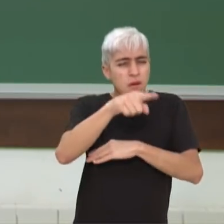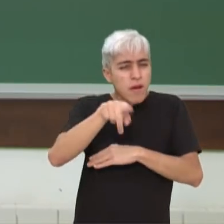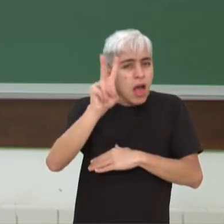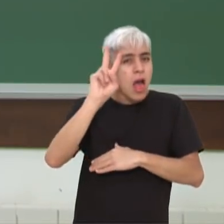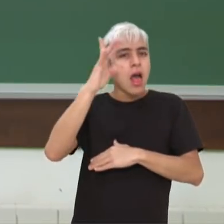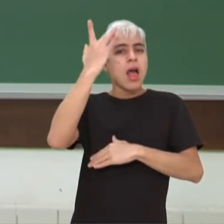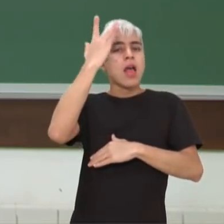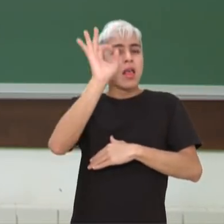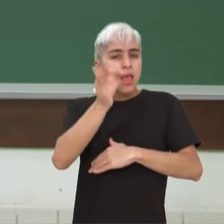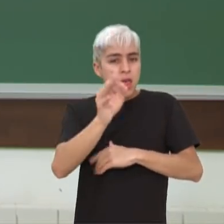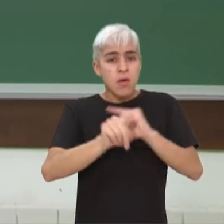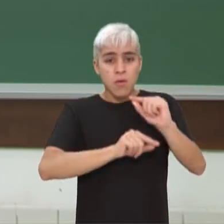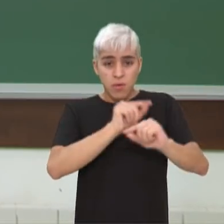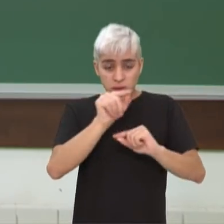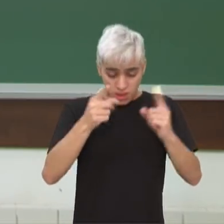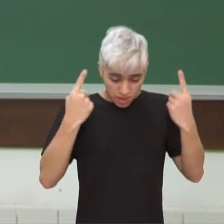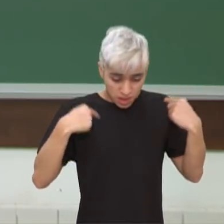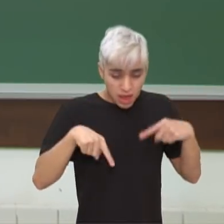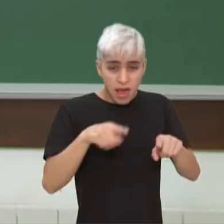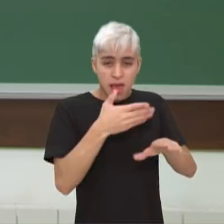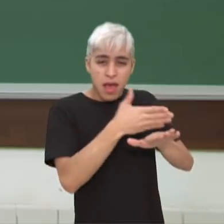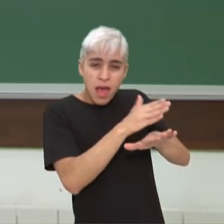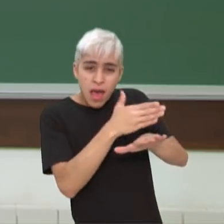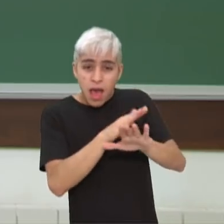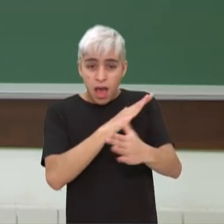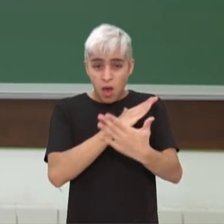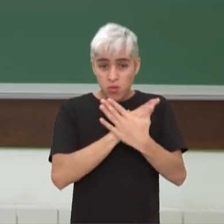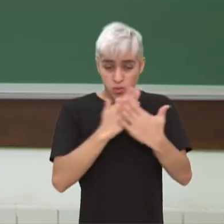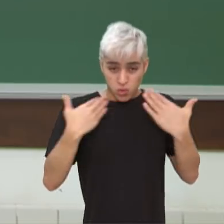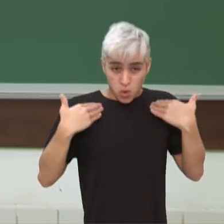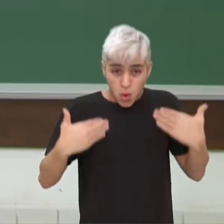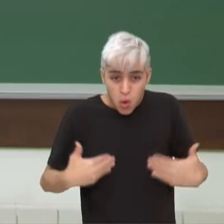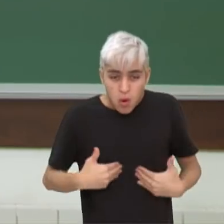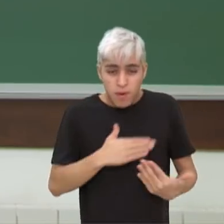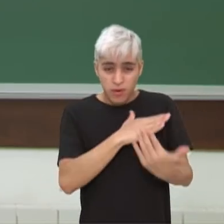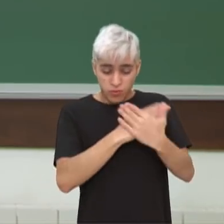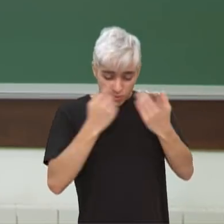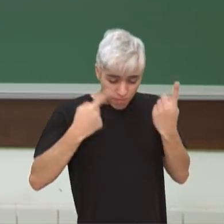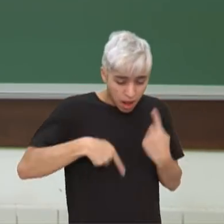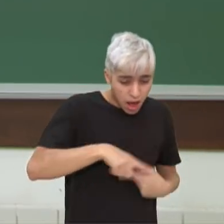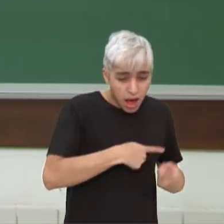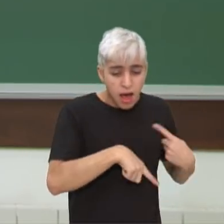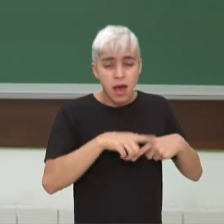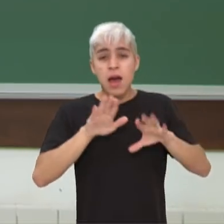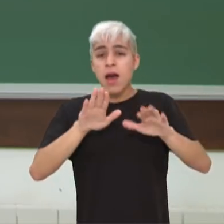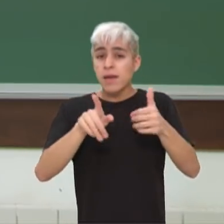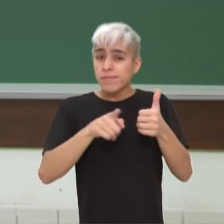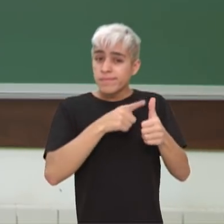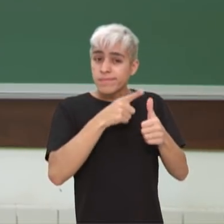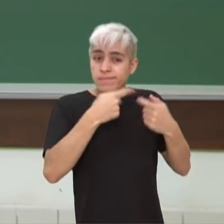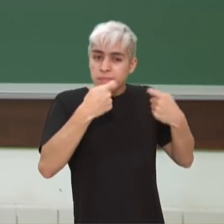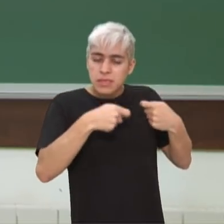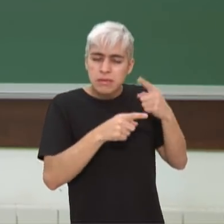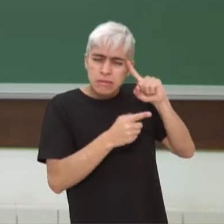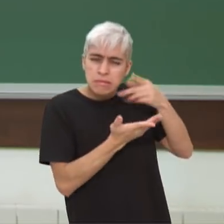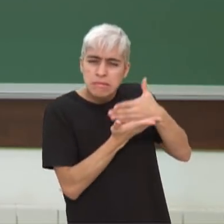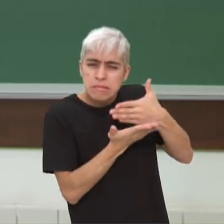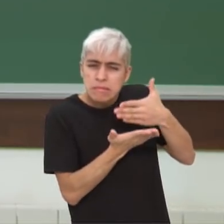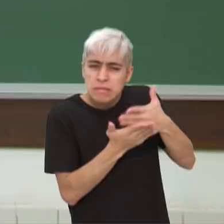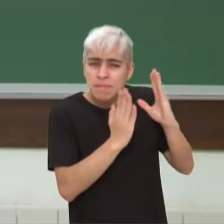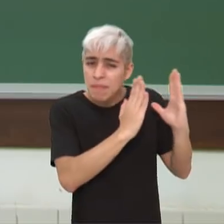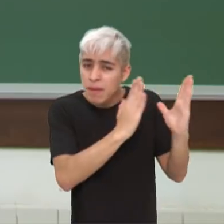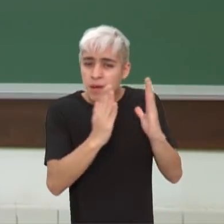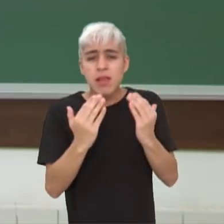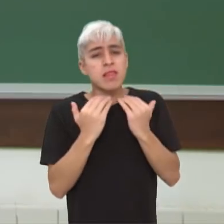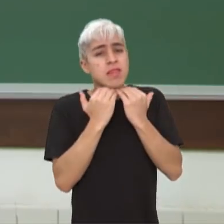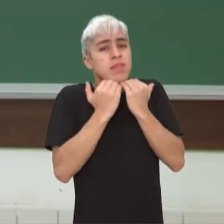esses exercícios eles sofram ali algum tipo de efeito no seu corpo, no seu organismo, você precisa praticar com uma certa frequência. Então, de nada